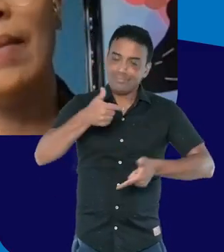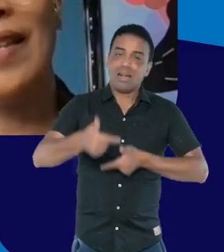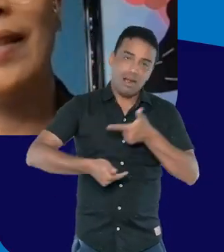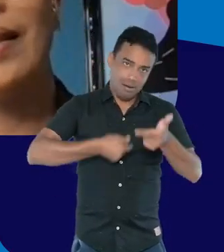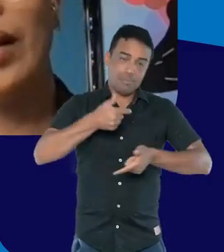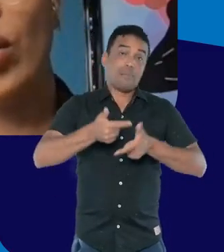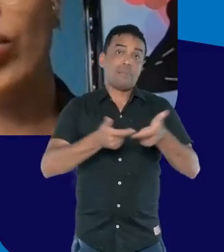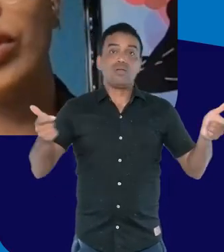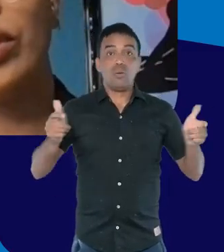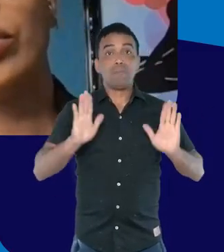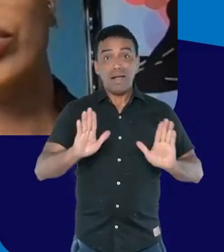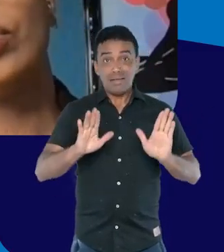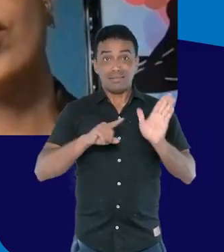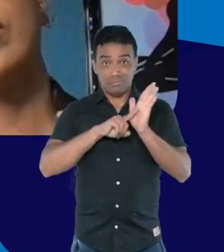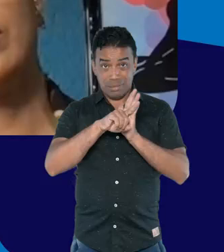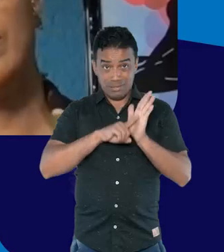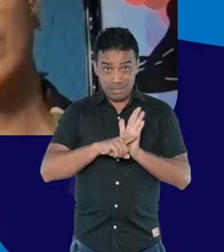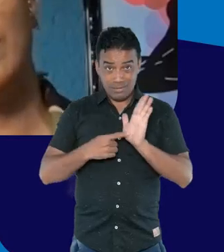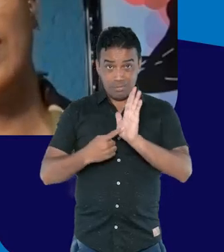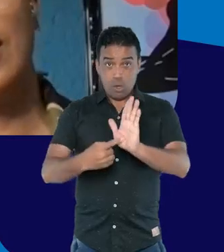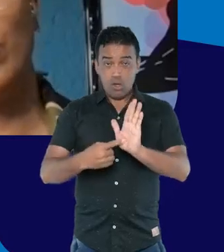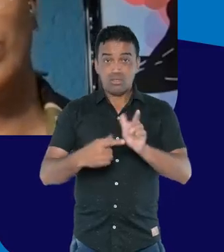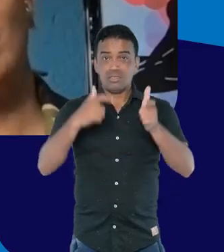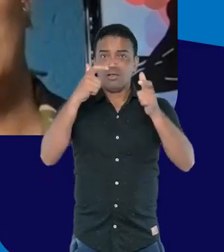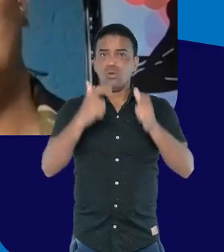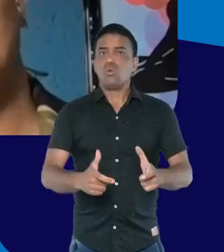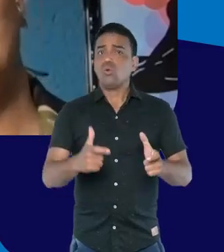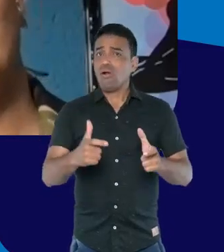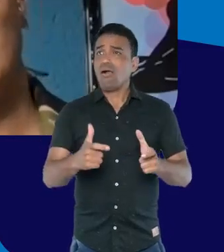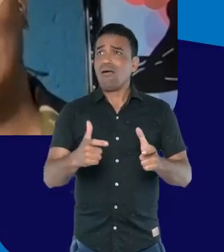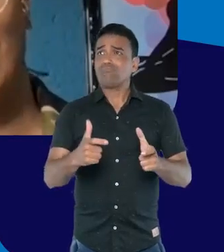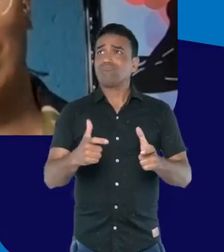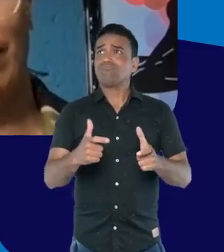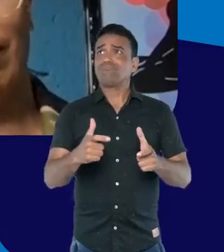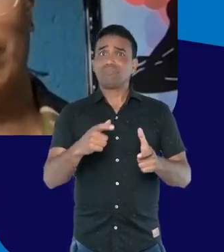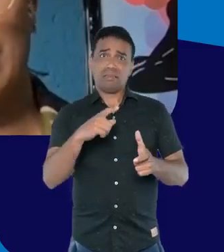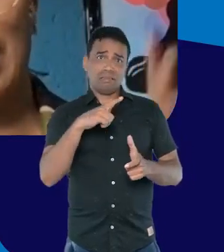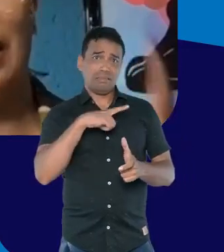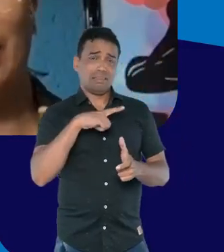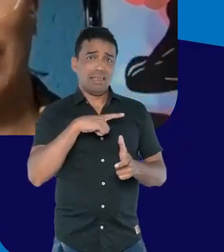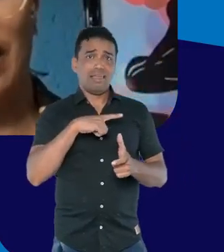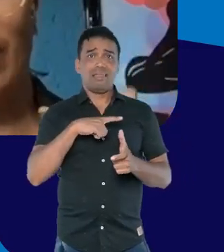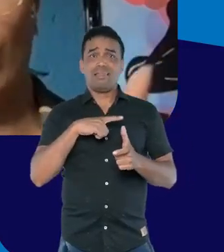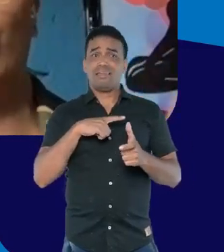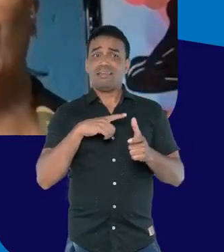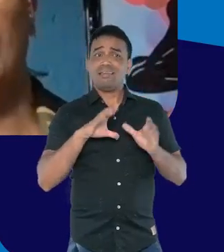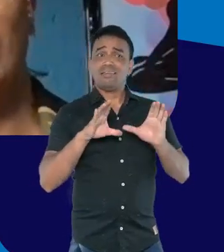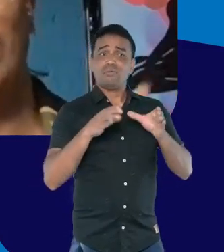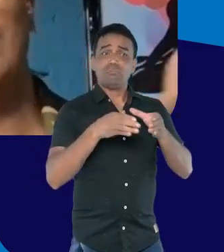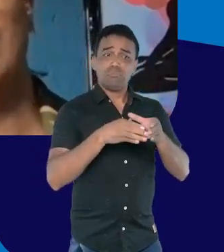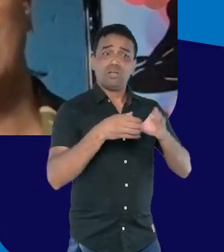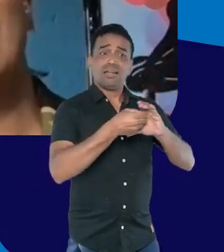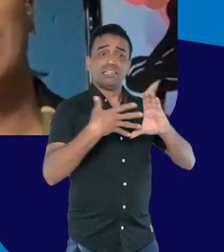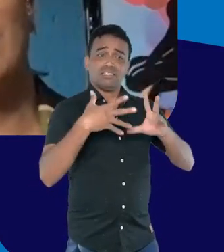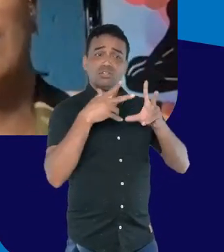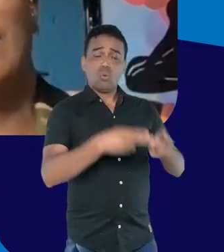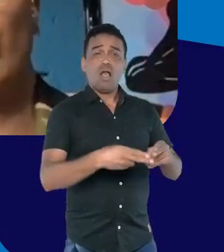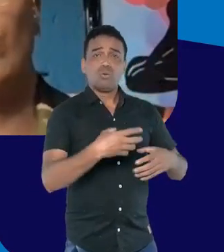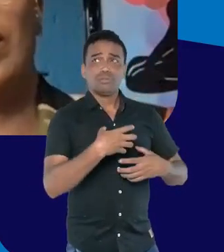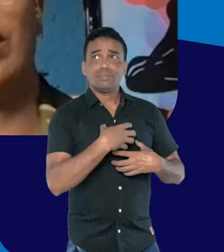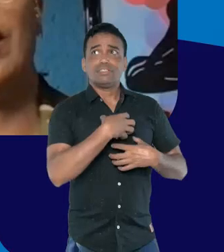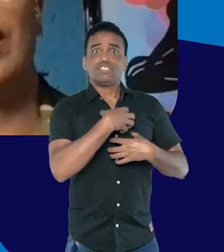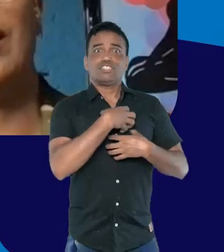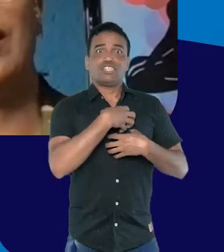trabalho. Mas assim como os estudos mostram que os ambientes, né, mais homogêneos, eles trazem